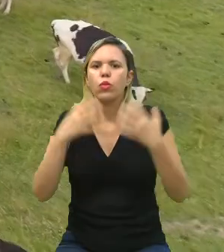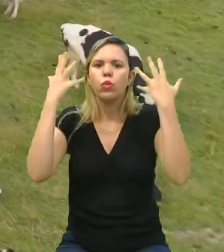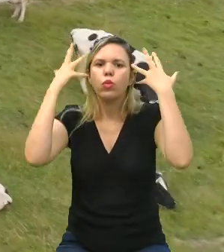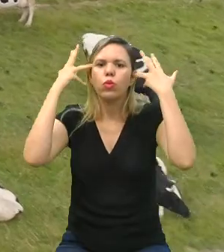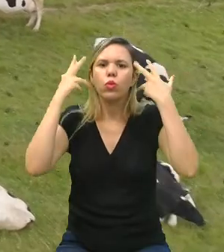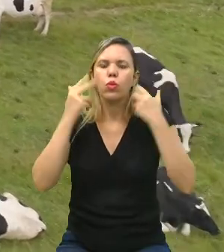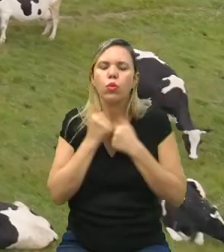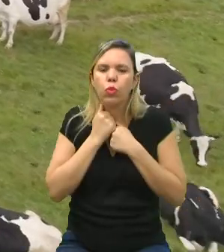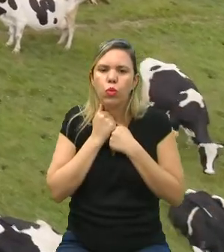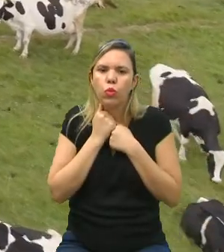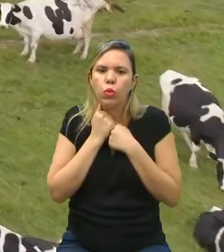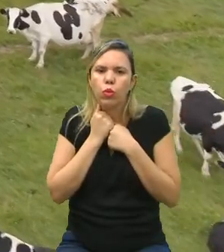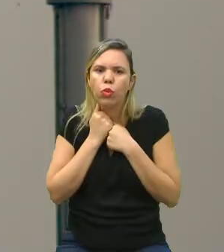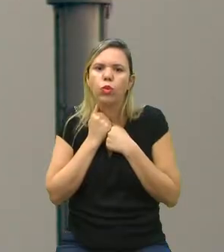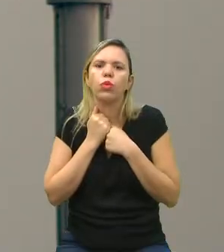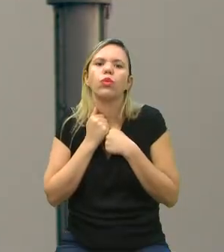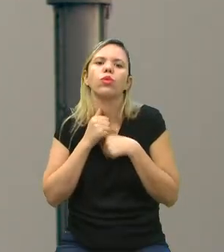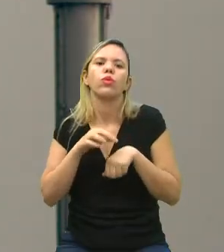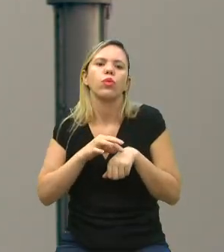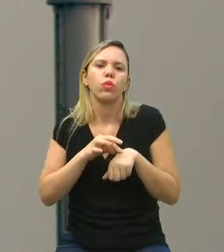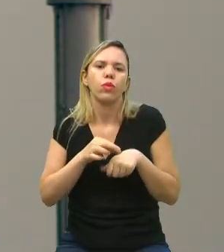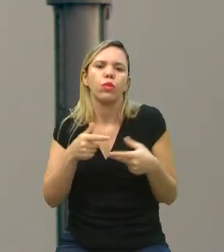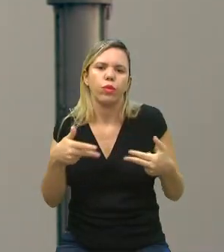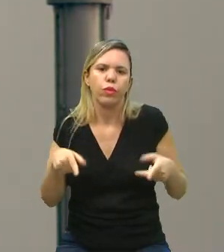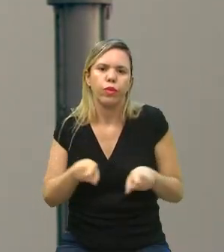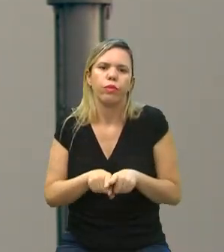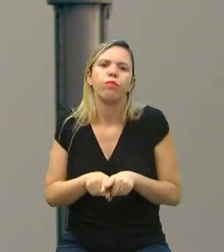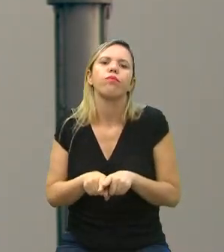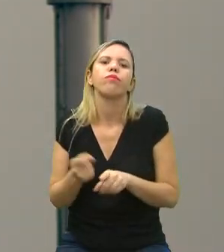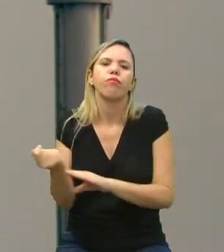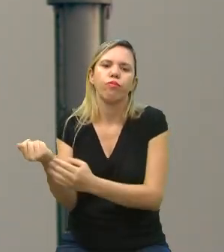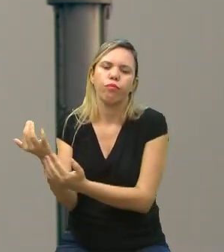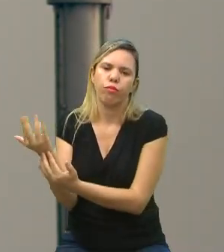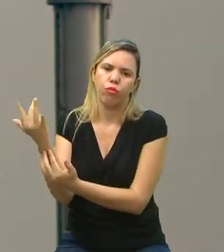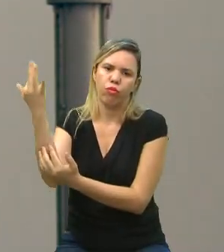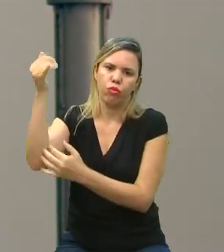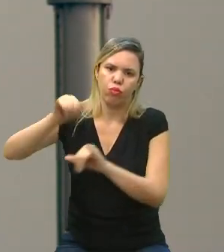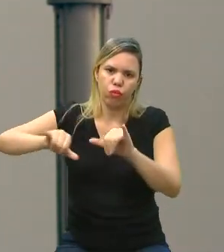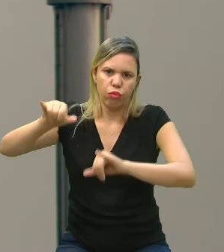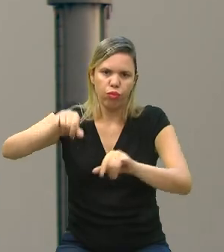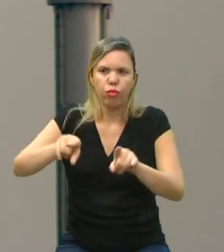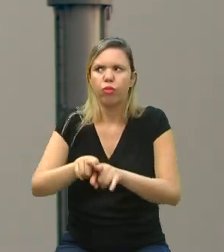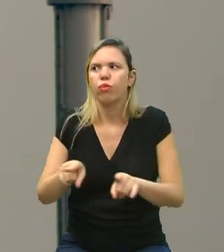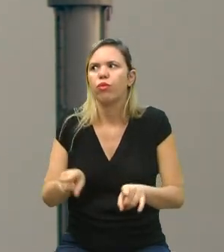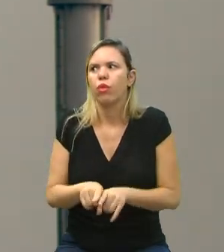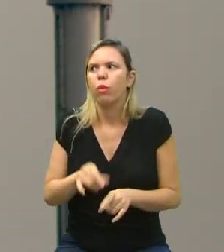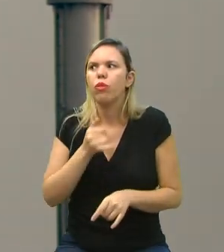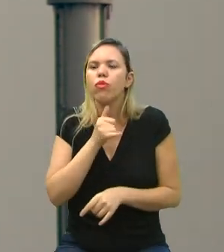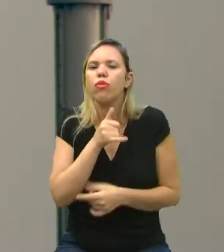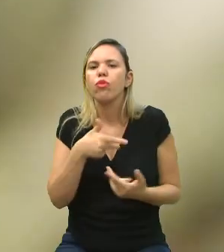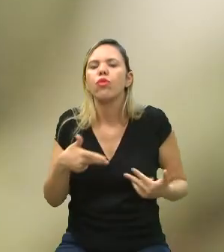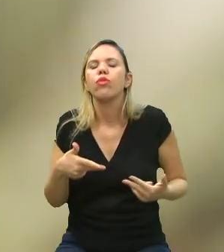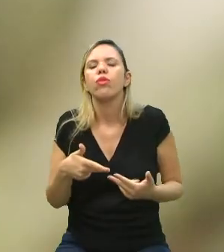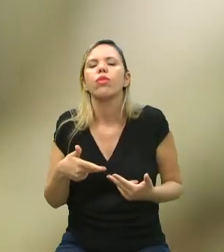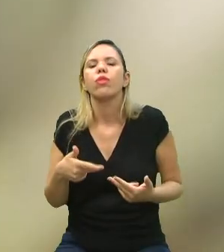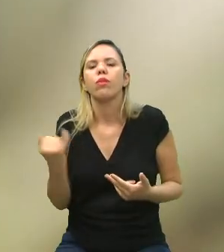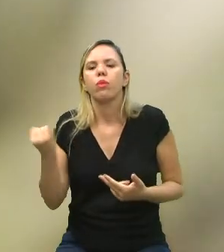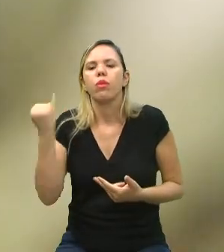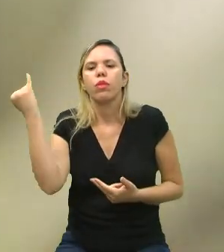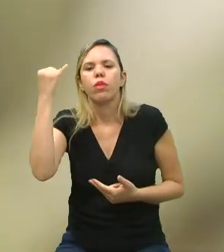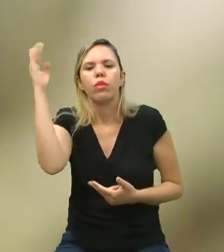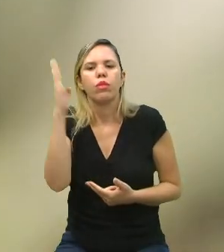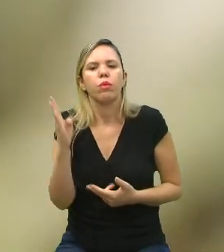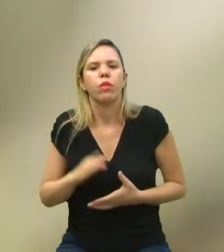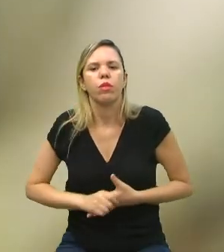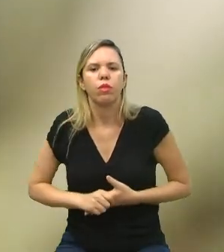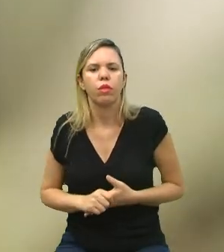gás de efeito estufa. Tem também o setor de energia, que é bastante importante no Brasil, onde principalmente os transportes que